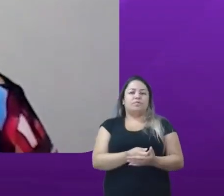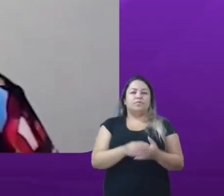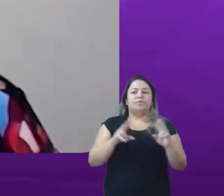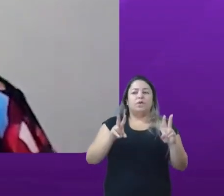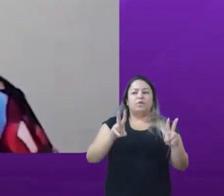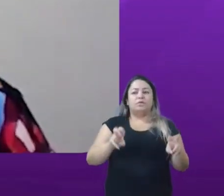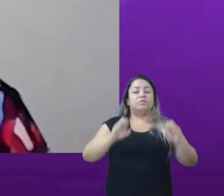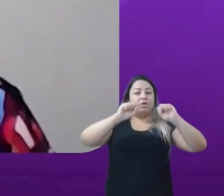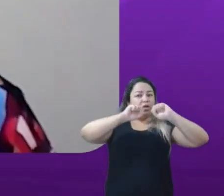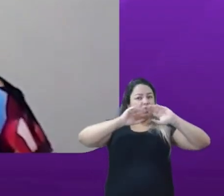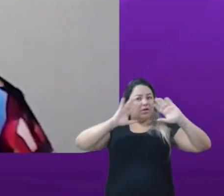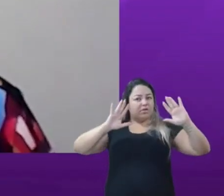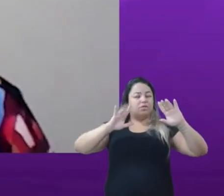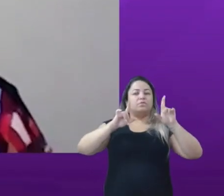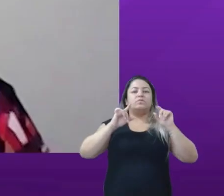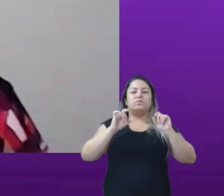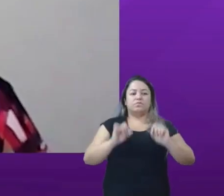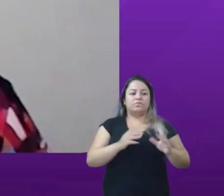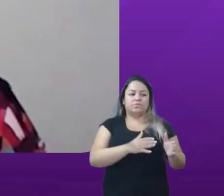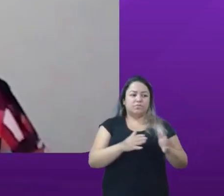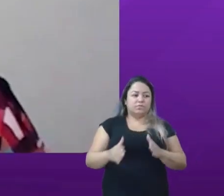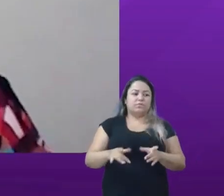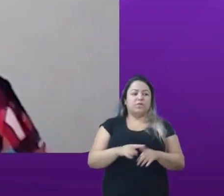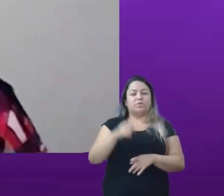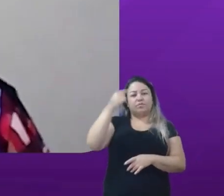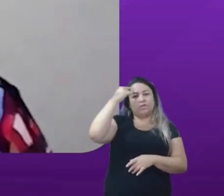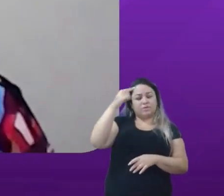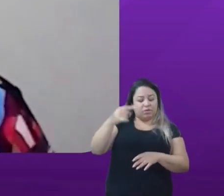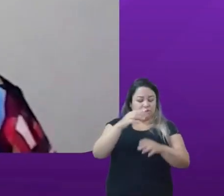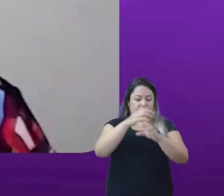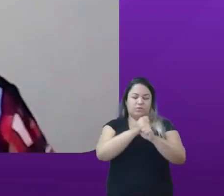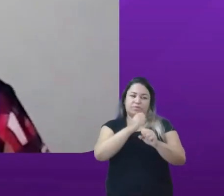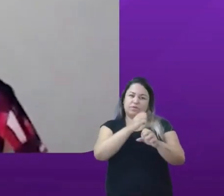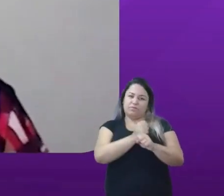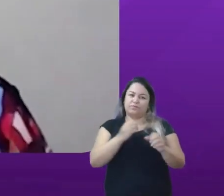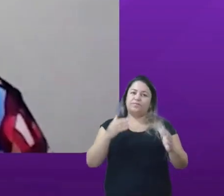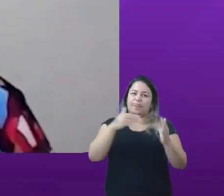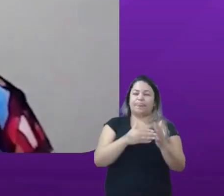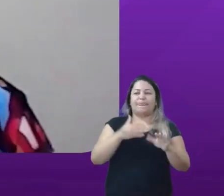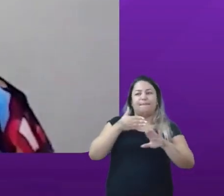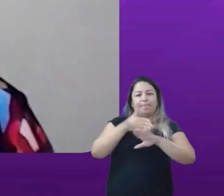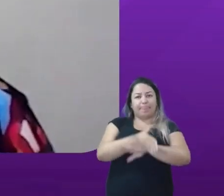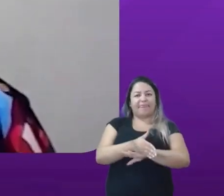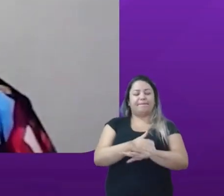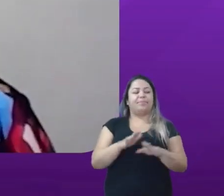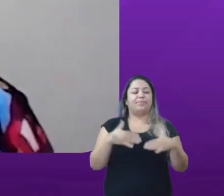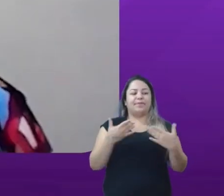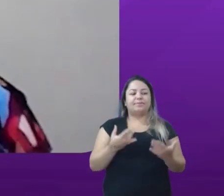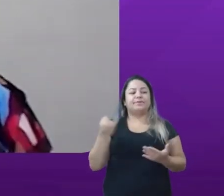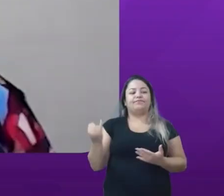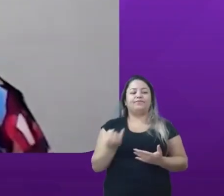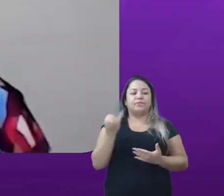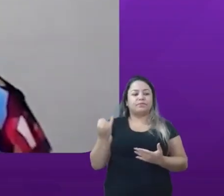essa transparência desde o processo de pensar esse orçamento até a aprovação. Então, por isso que é importante